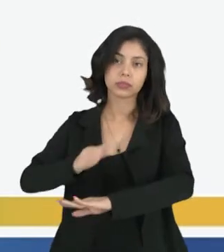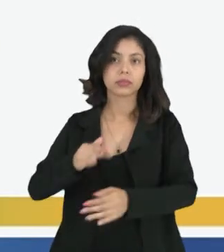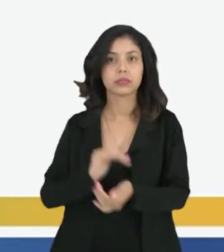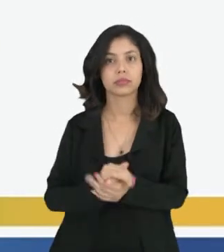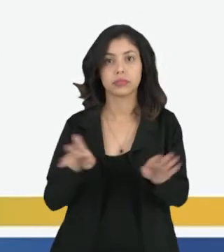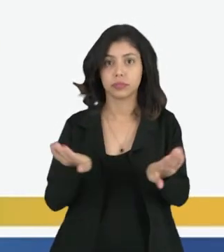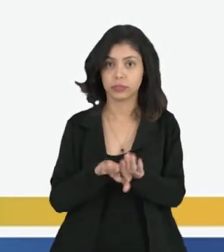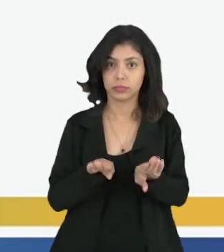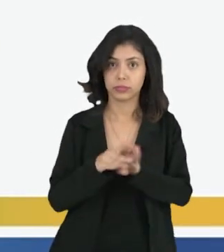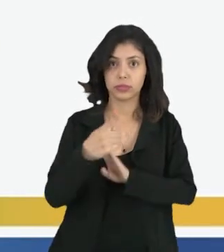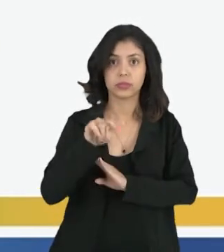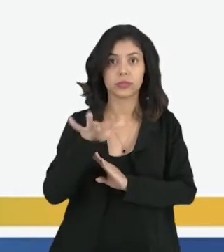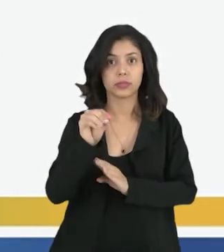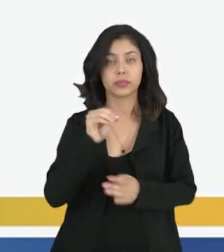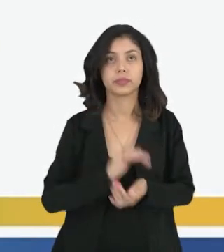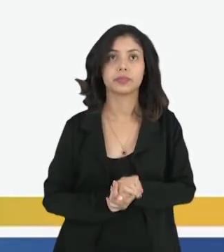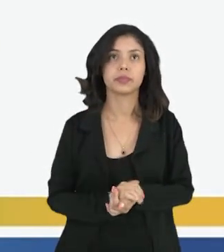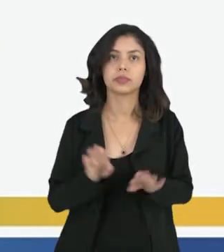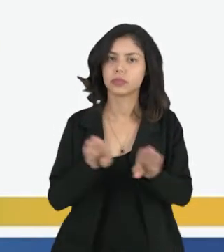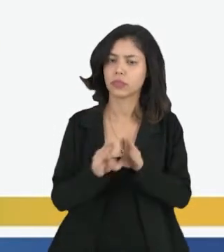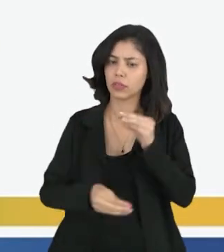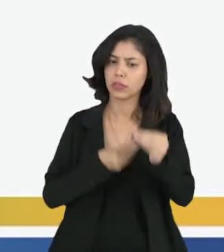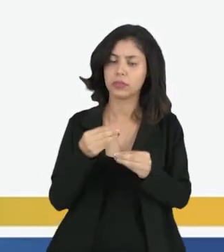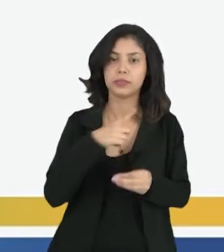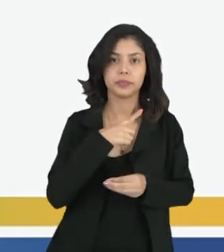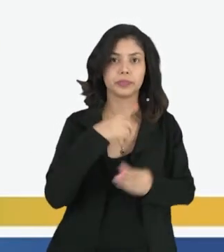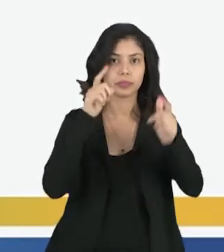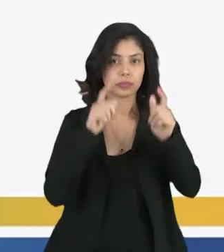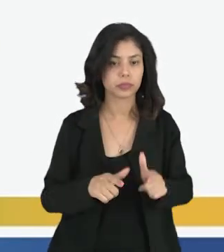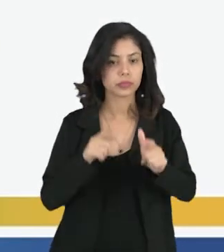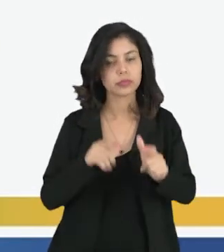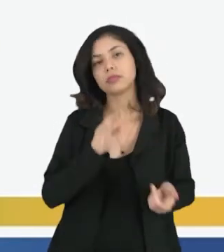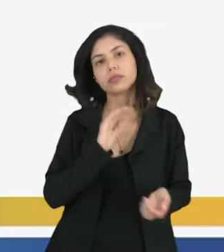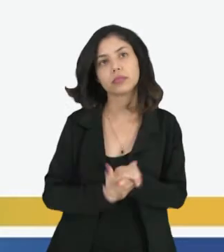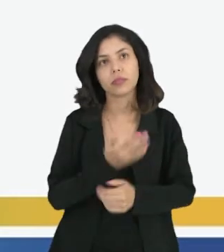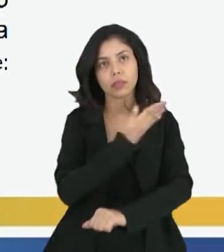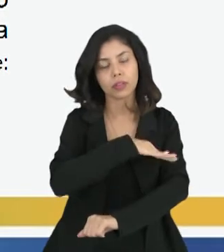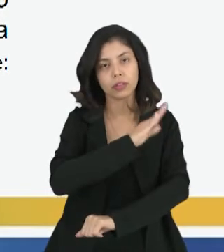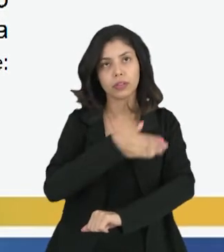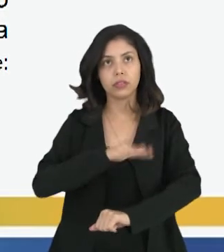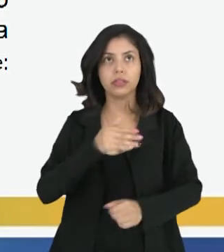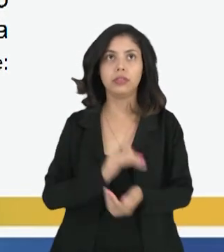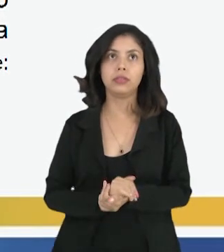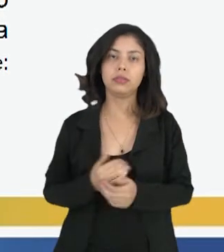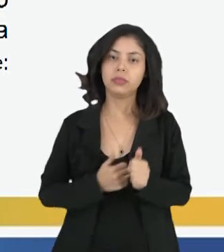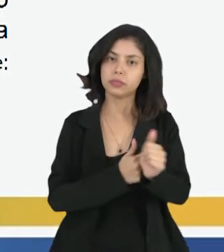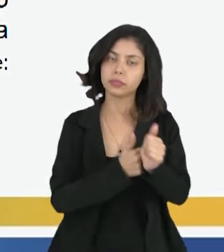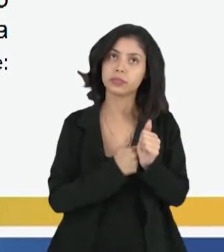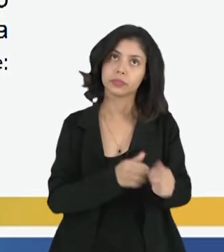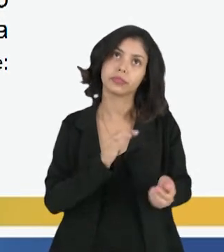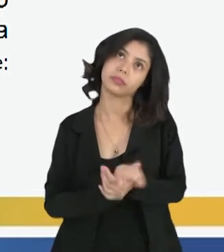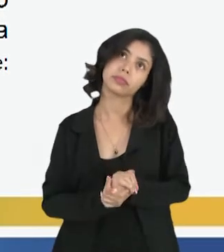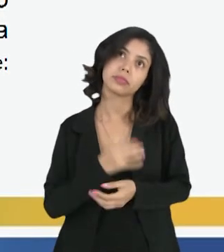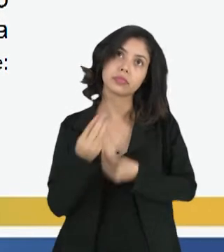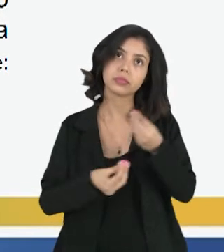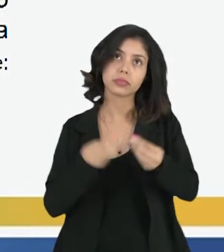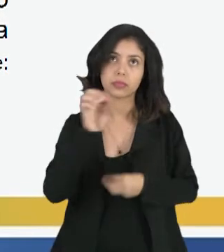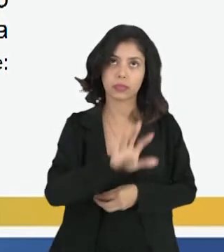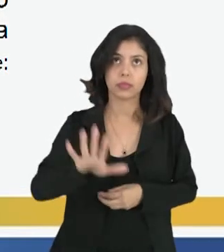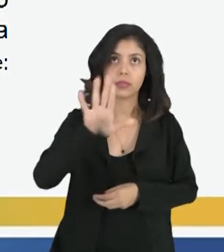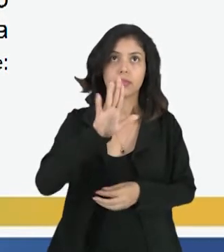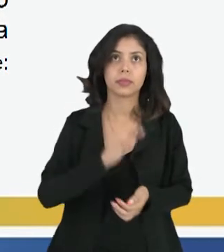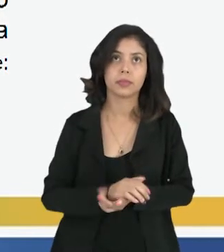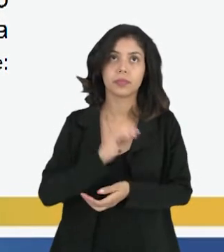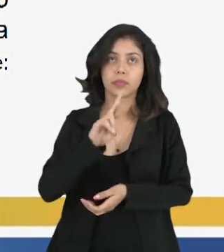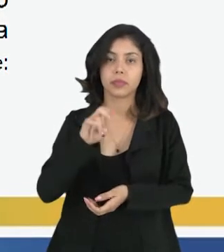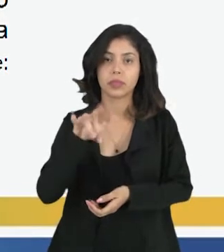frio polar. Como tem as montanhas nessa localidade, então o frio de montanha acompanha também. Quanto à Europa Central Oriental